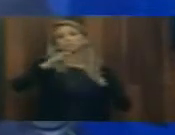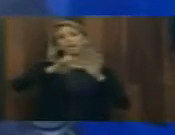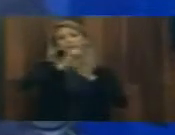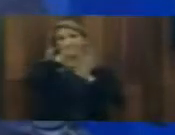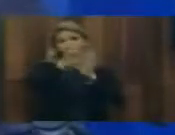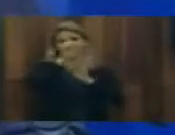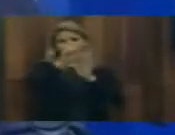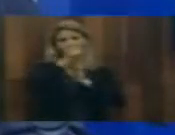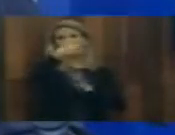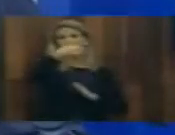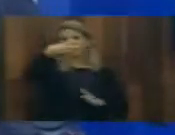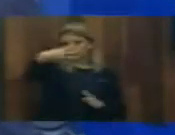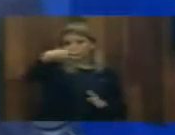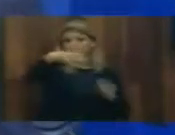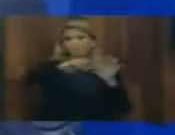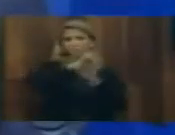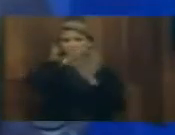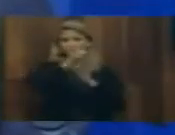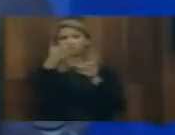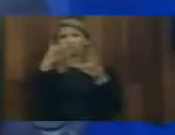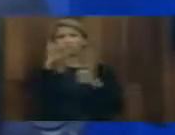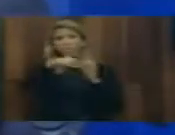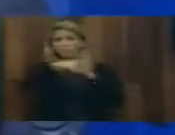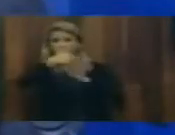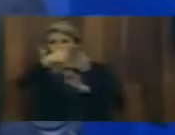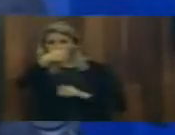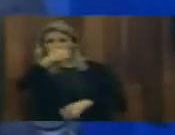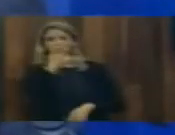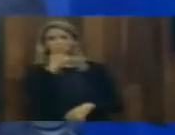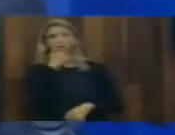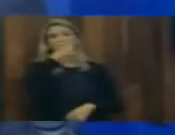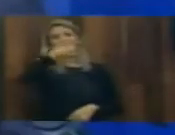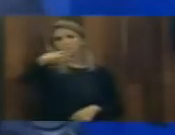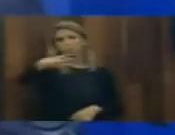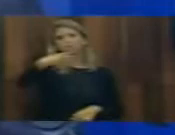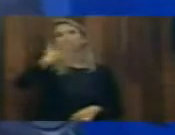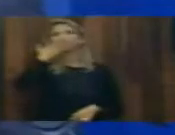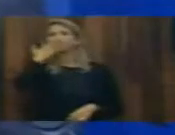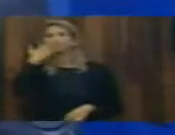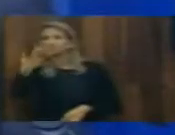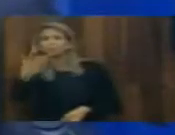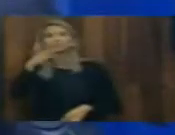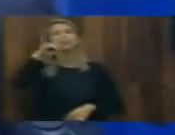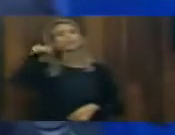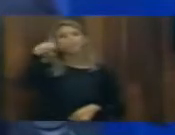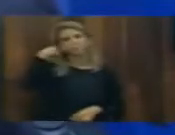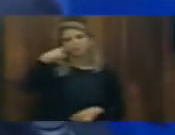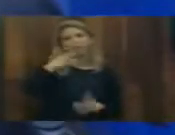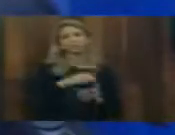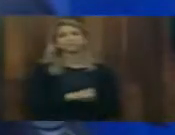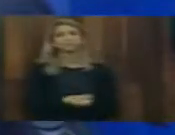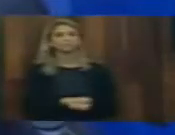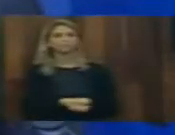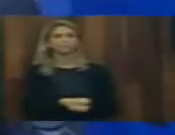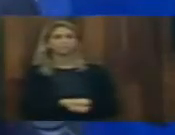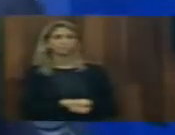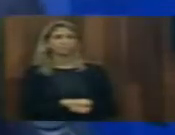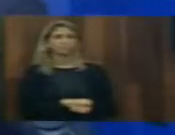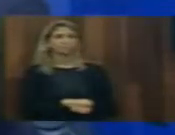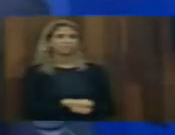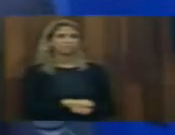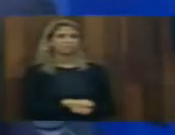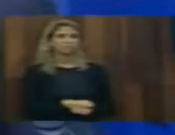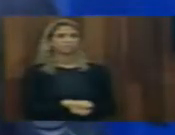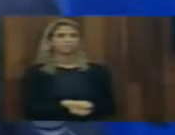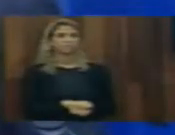federais, 14 pedidos aos nossos deputados federais e de maioria, de grande maioria, né, todos, dos 14,